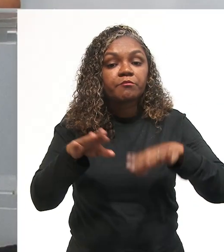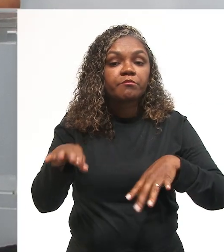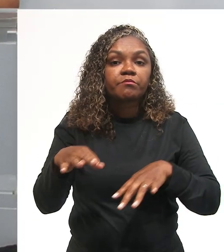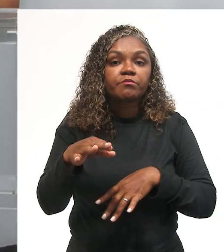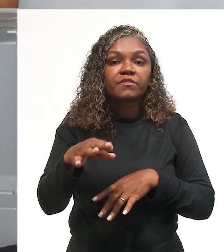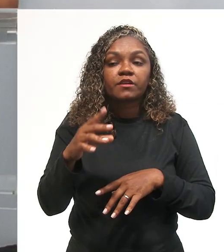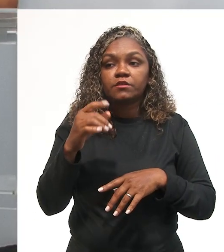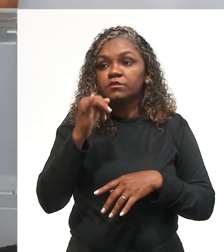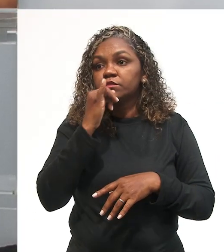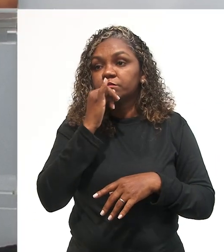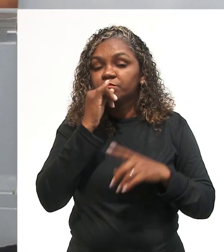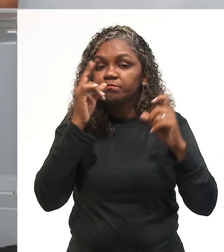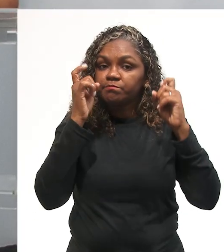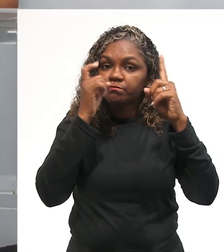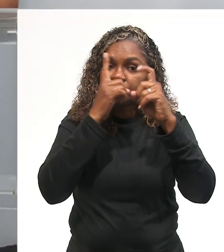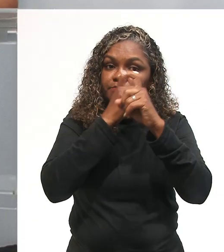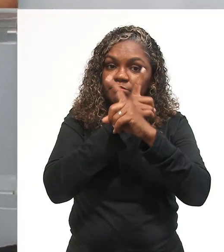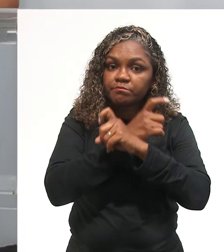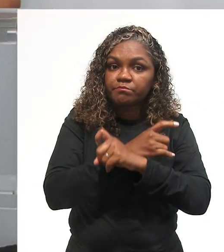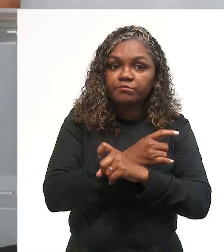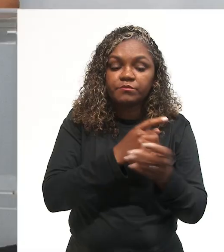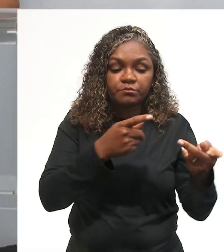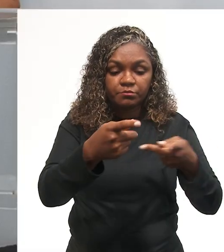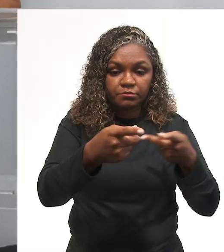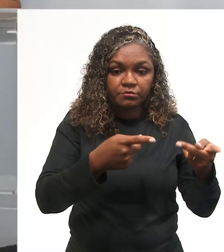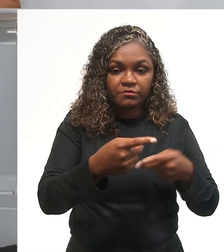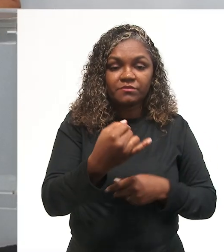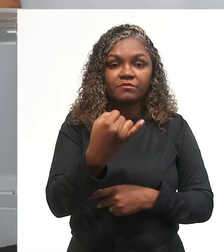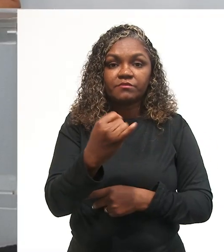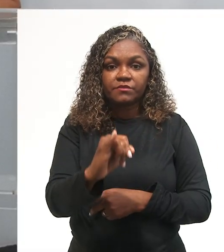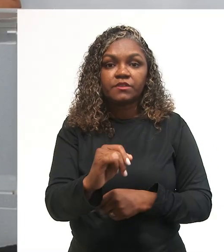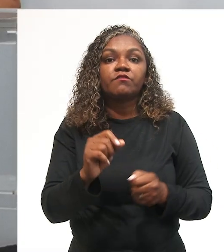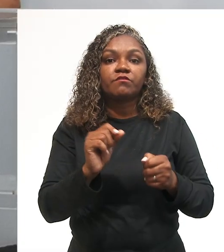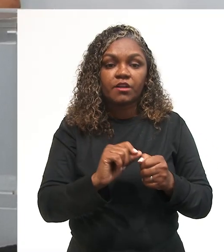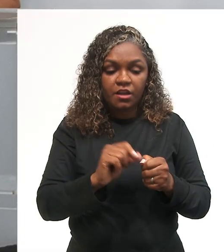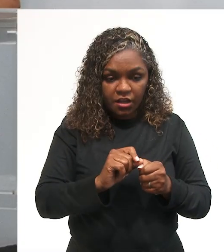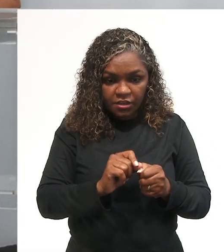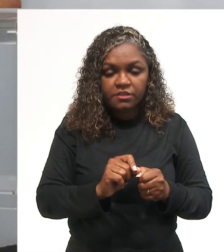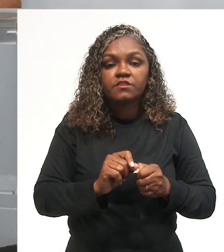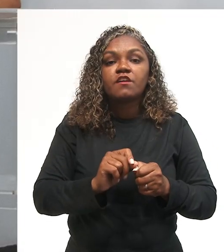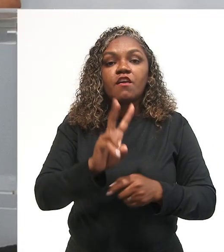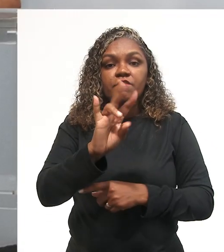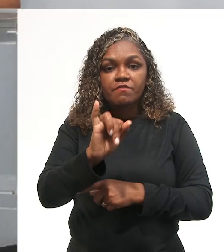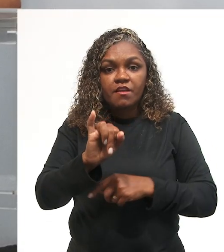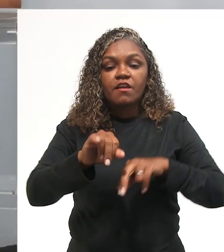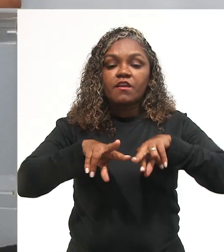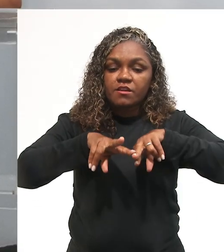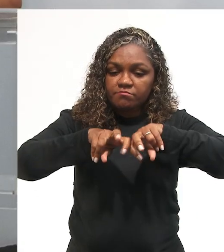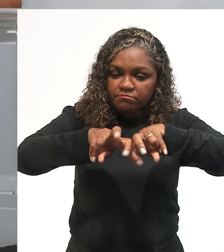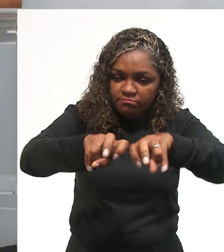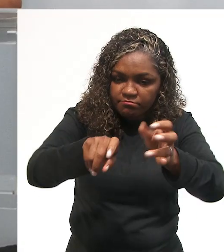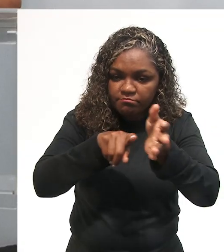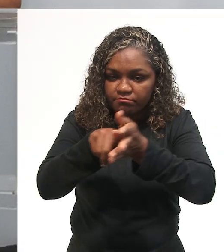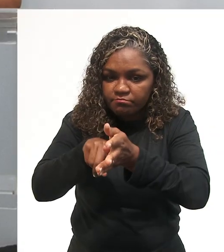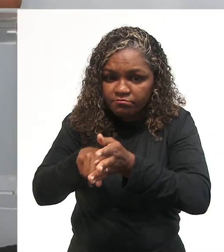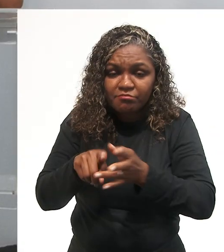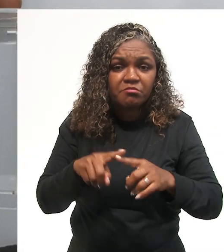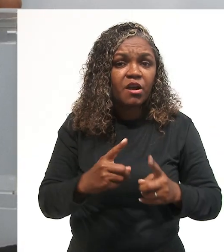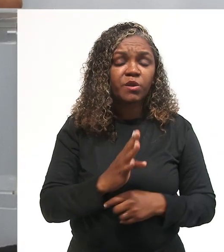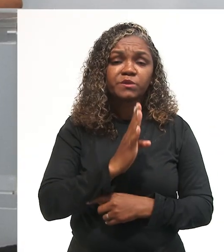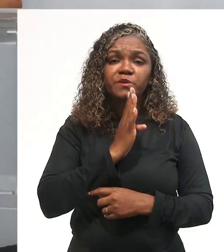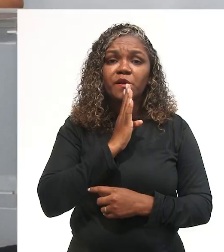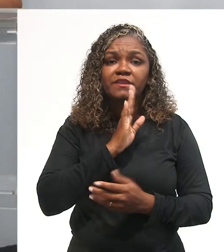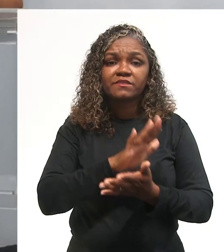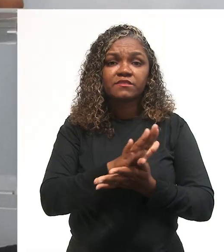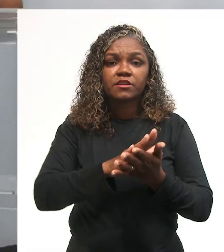muito mais difícil o projeto de pesquisa quando o pesquisador se propõe a investigar um tema do qual ele não conhece absolutamente